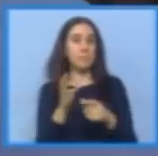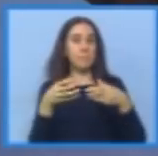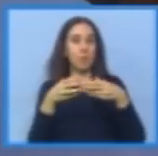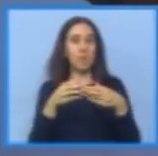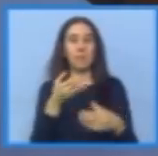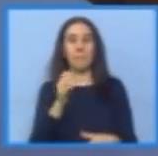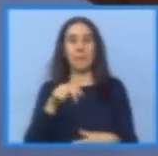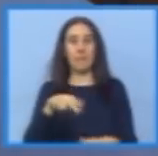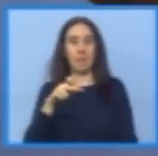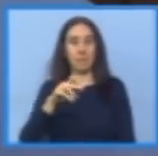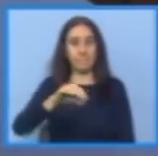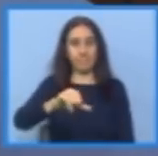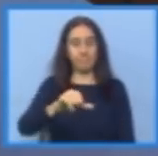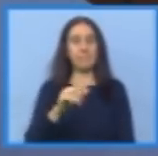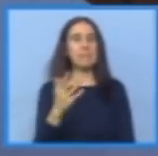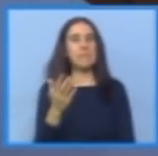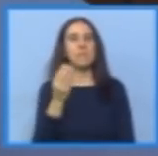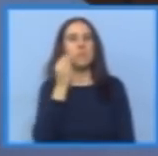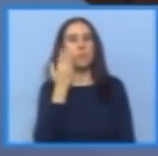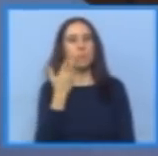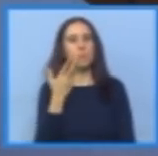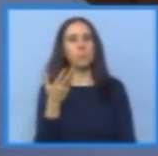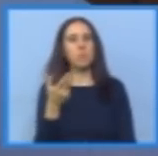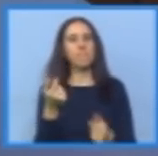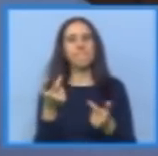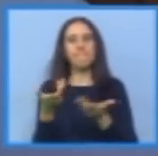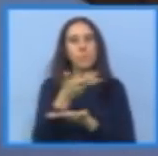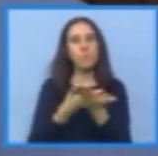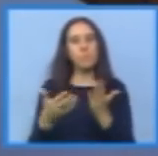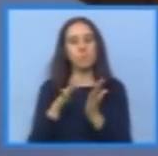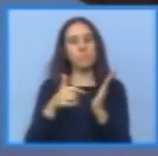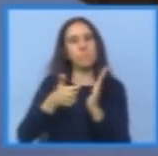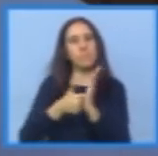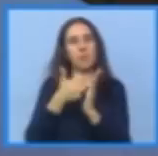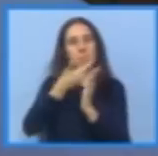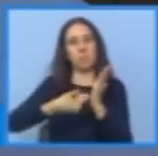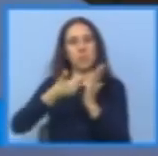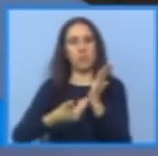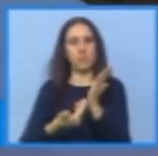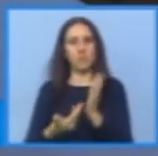Pena. De que forma é que existe esse acolhimento às páginas da Bíblia?